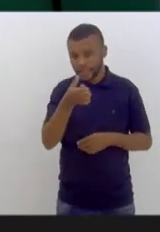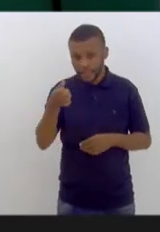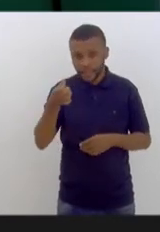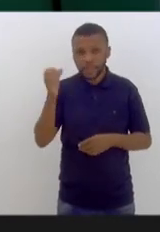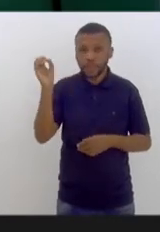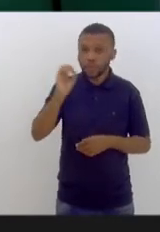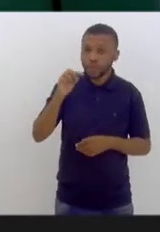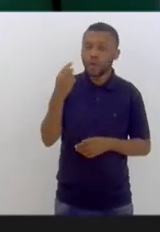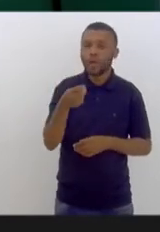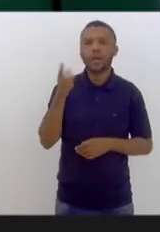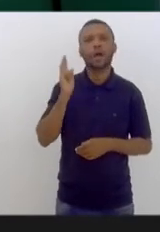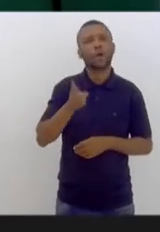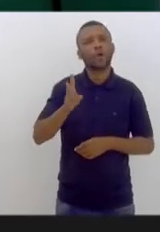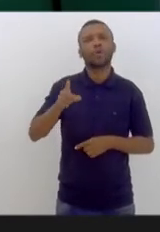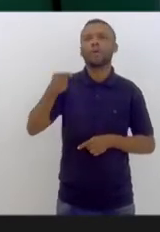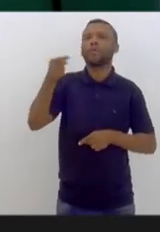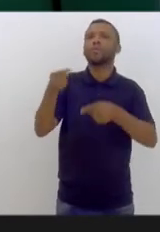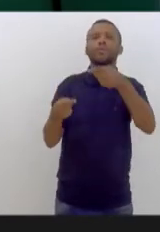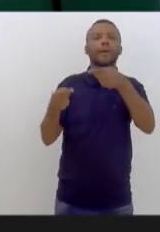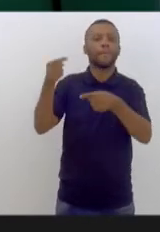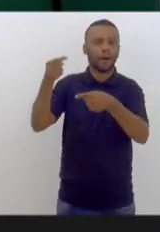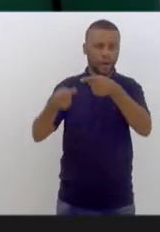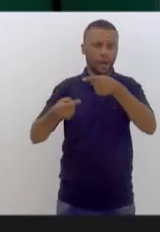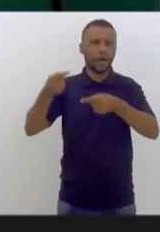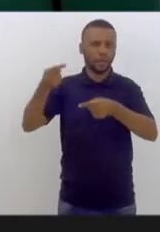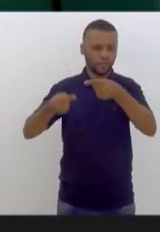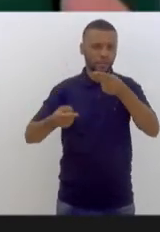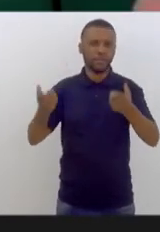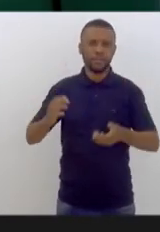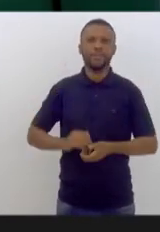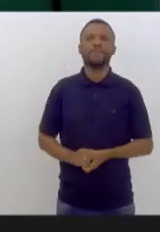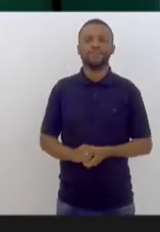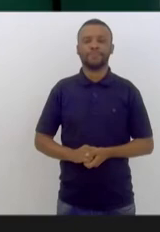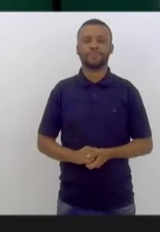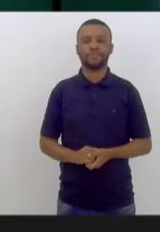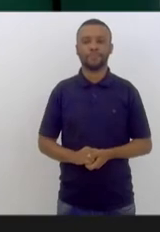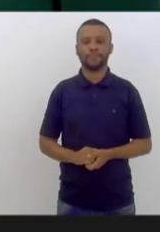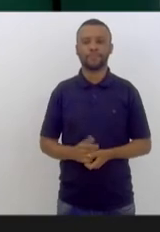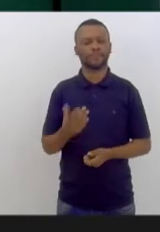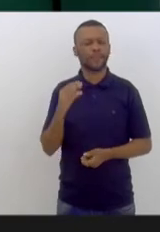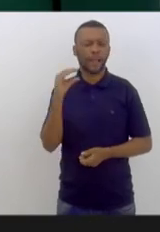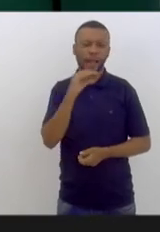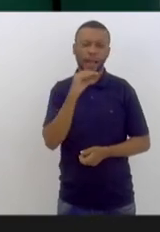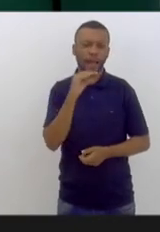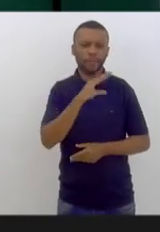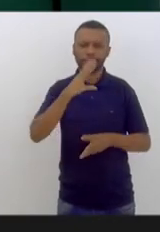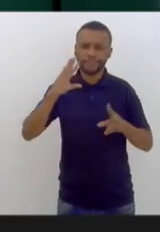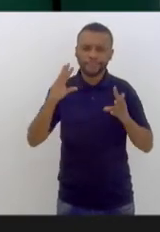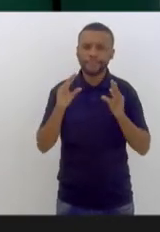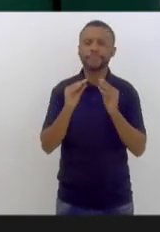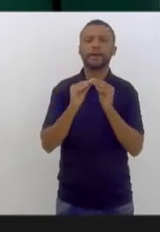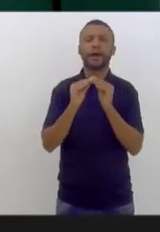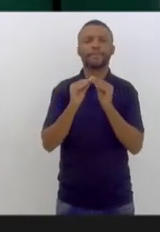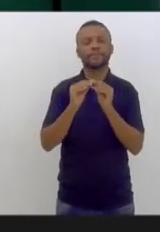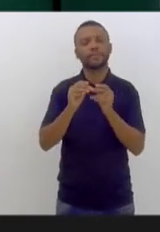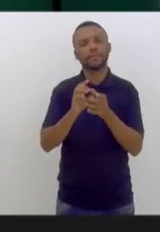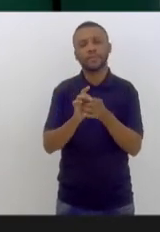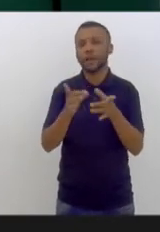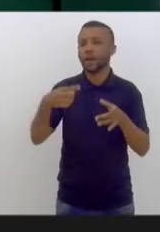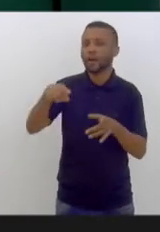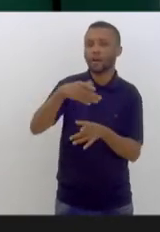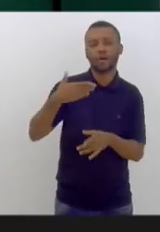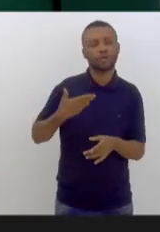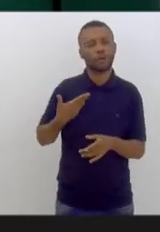ainda continua no debate. Para ser, né, rápido, e aí dar oportunidade os outros